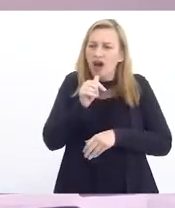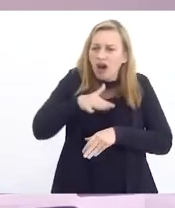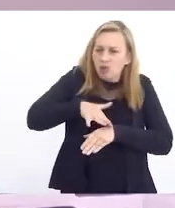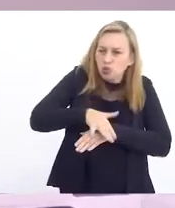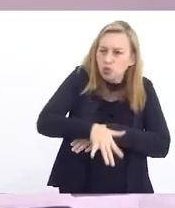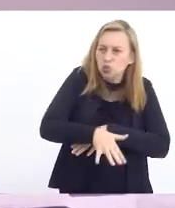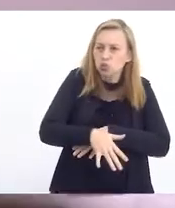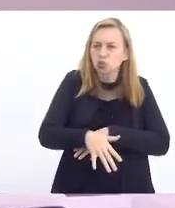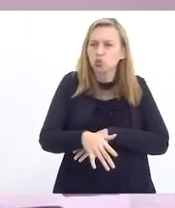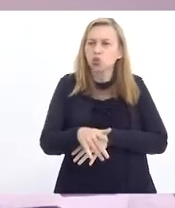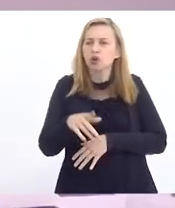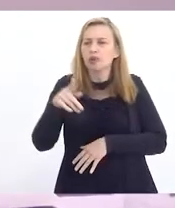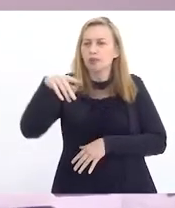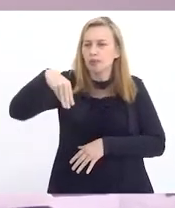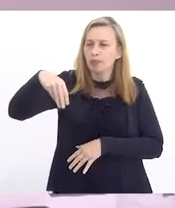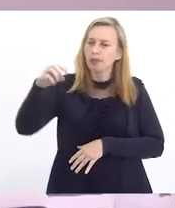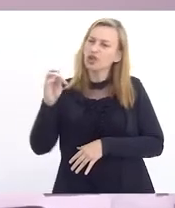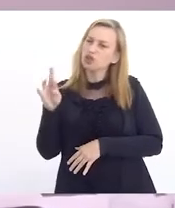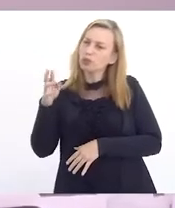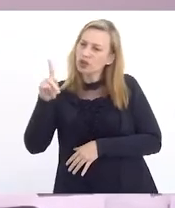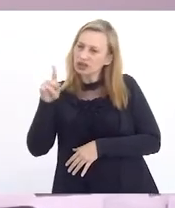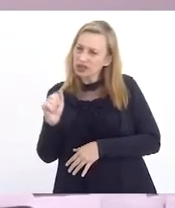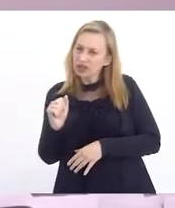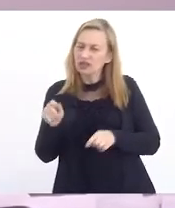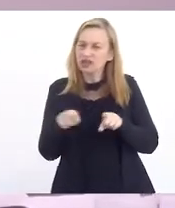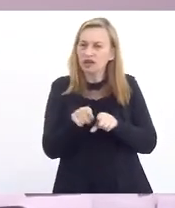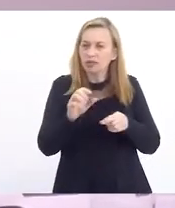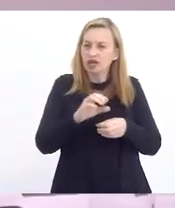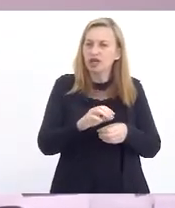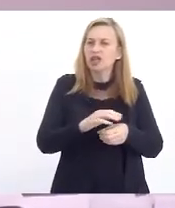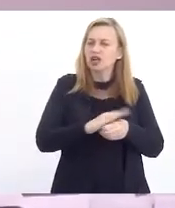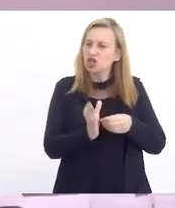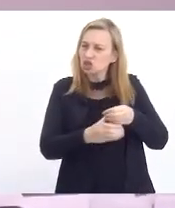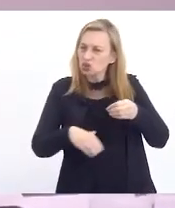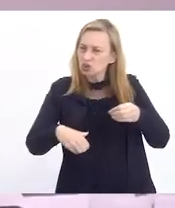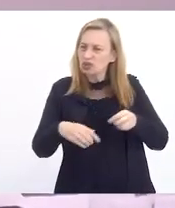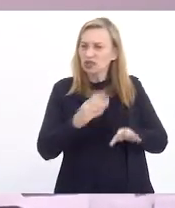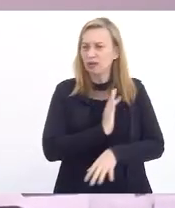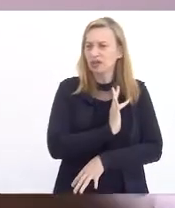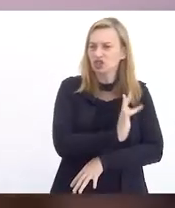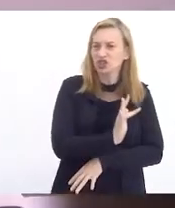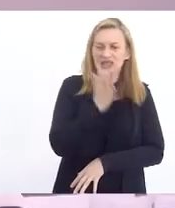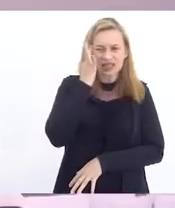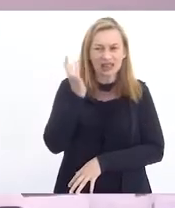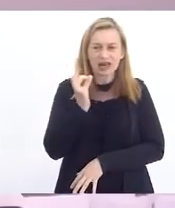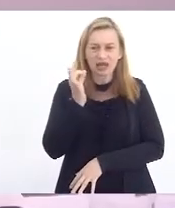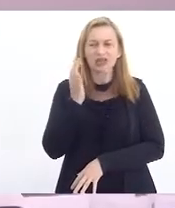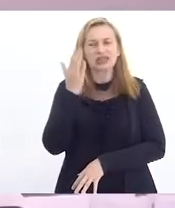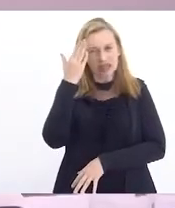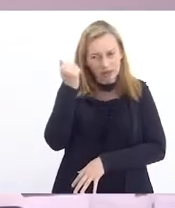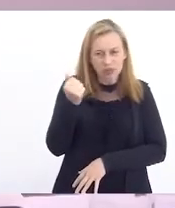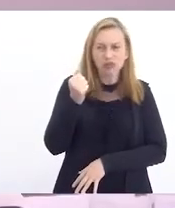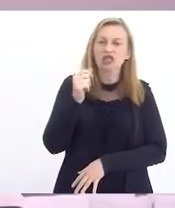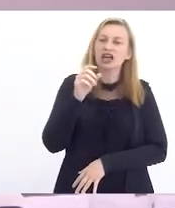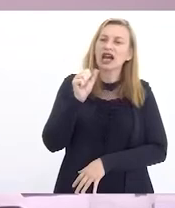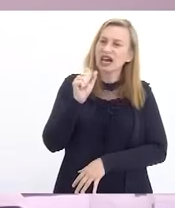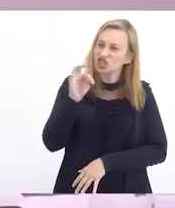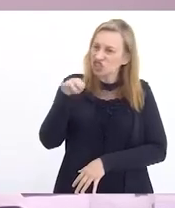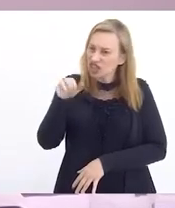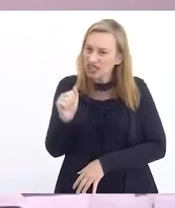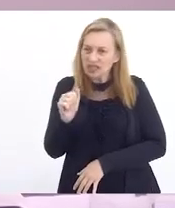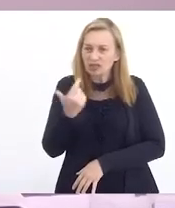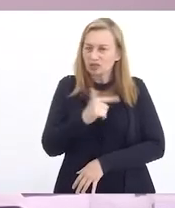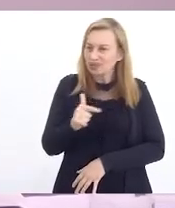região metropolitana, questão de falta de esgoto na Baixada, é que nós sabemos que a Genersa não tem quadro nenhum. E é verdade, ou a